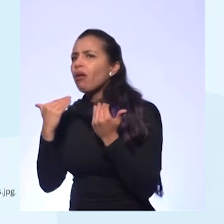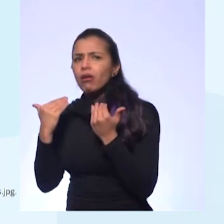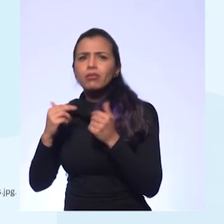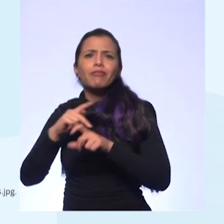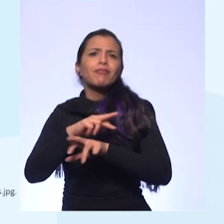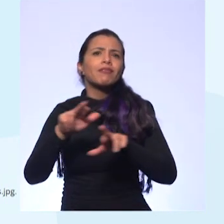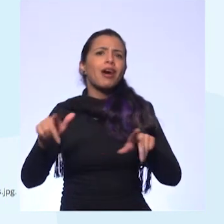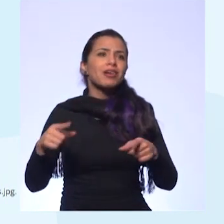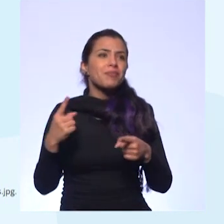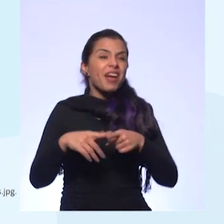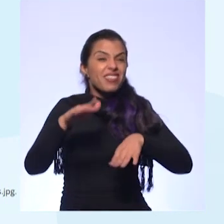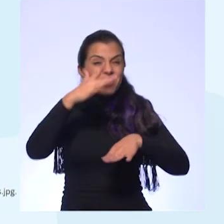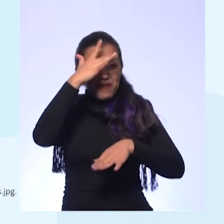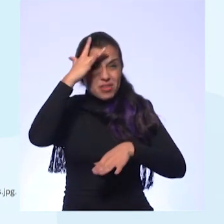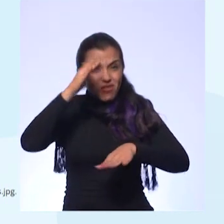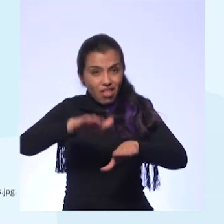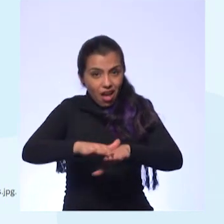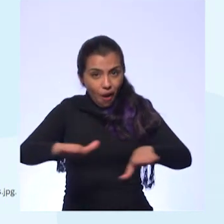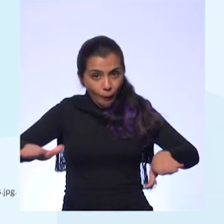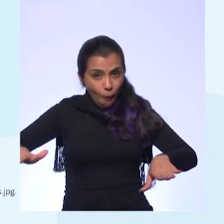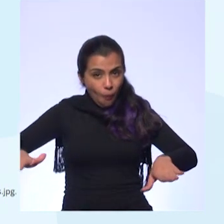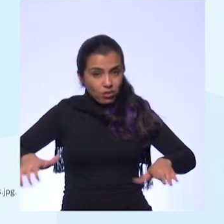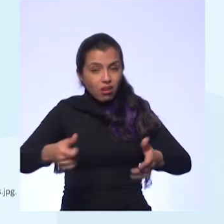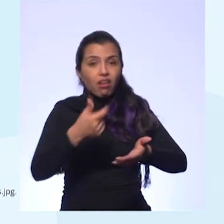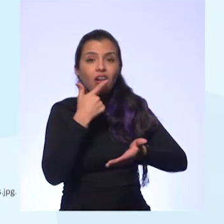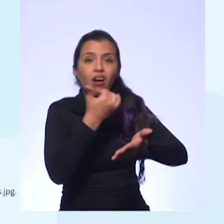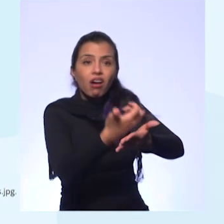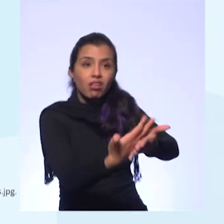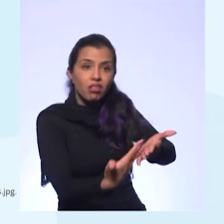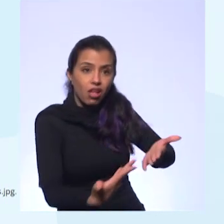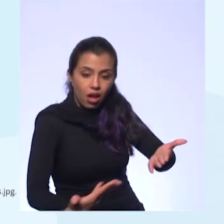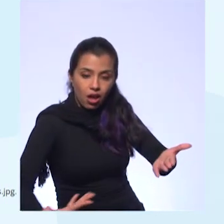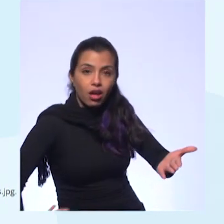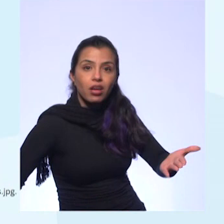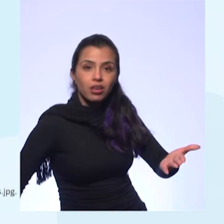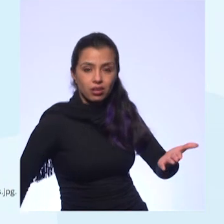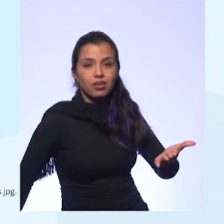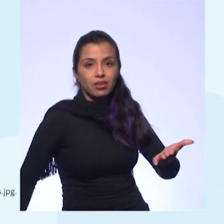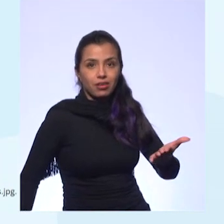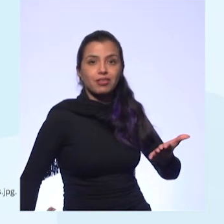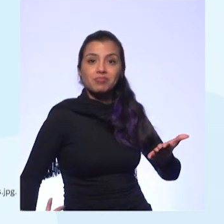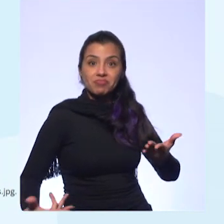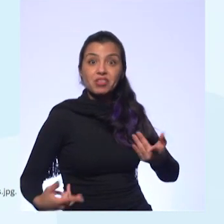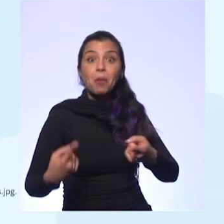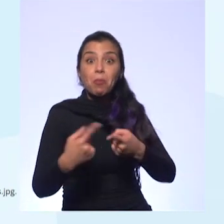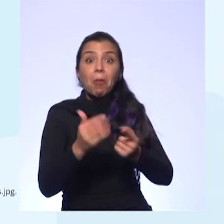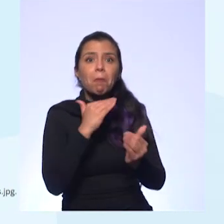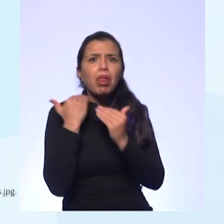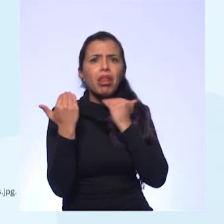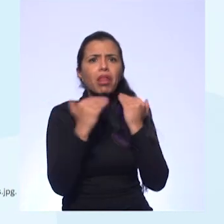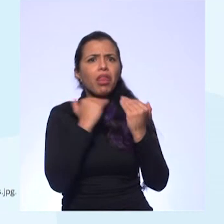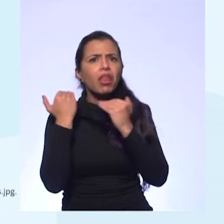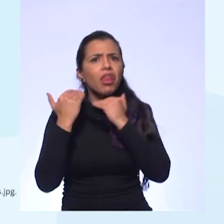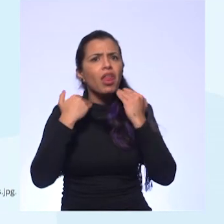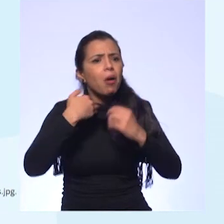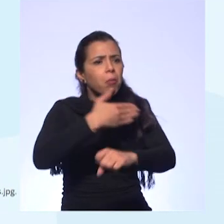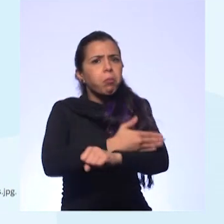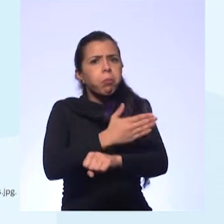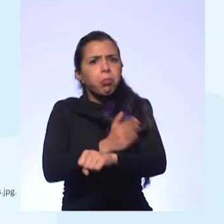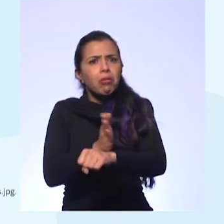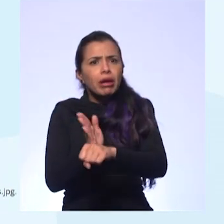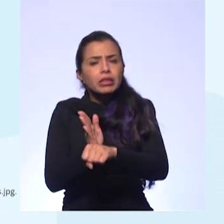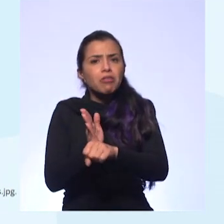ali das calçadas de Paris corria sangue ao invés de água de esgoto, de tanta gente que era executada. Então foi